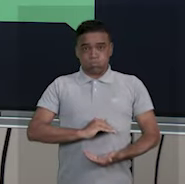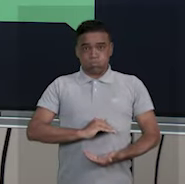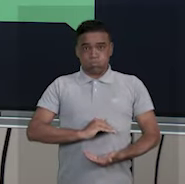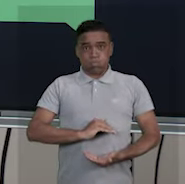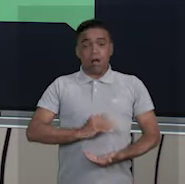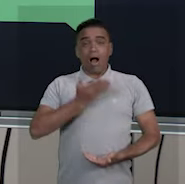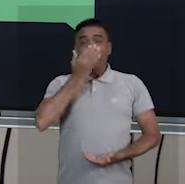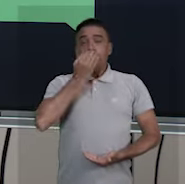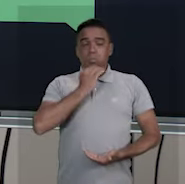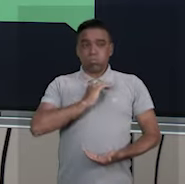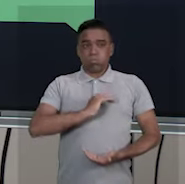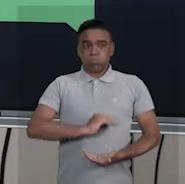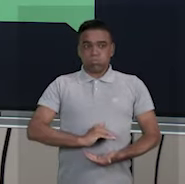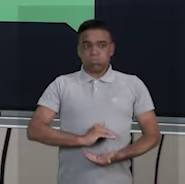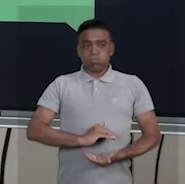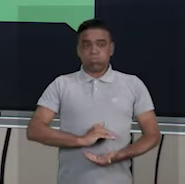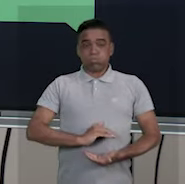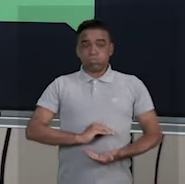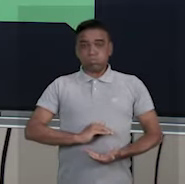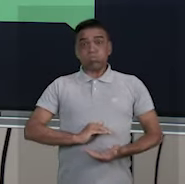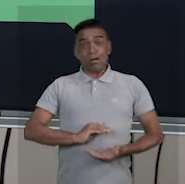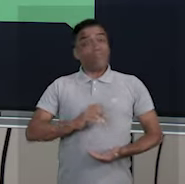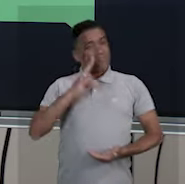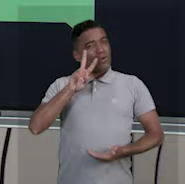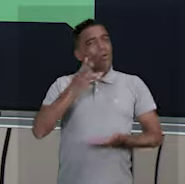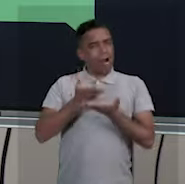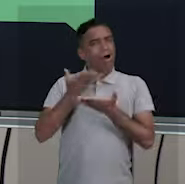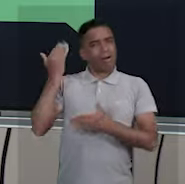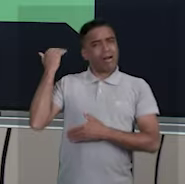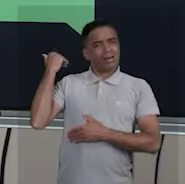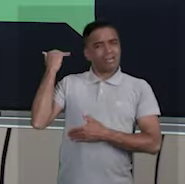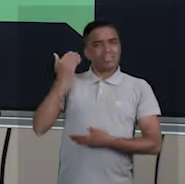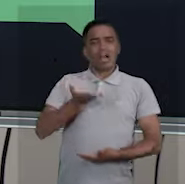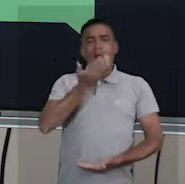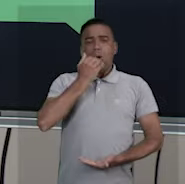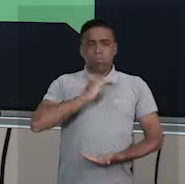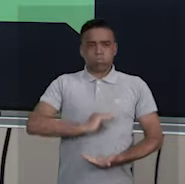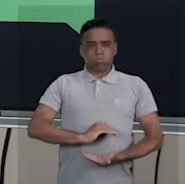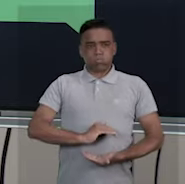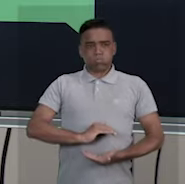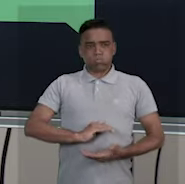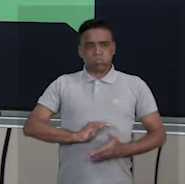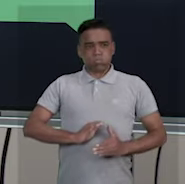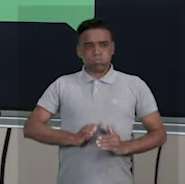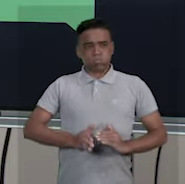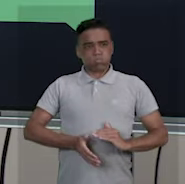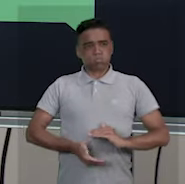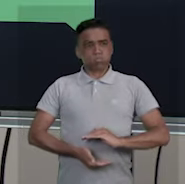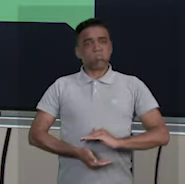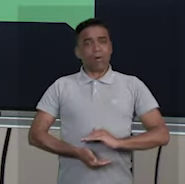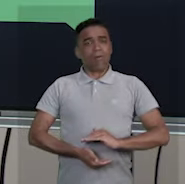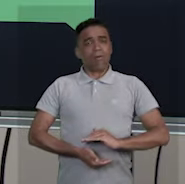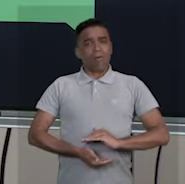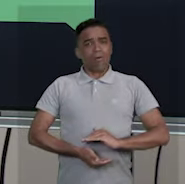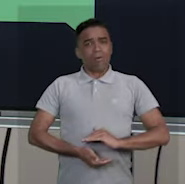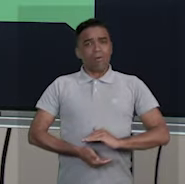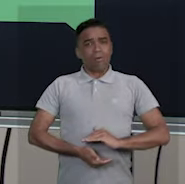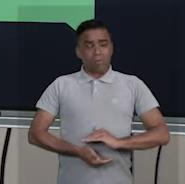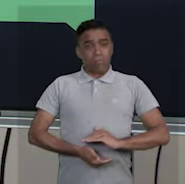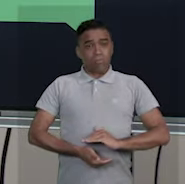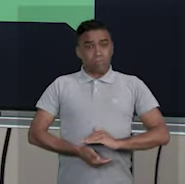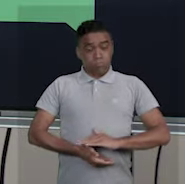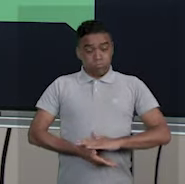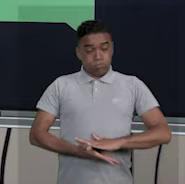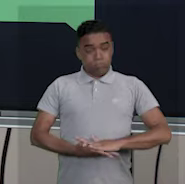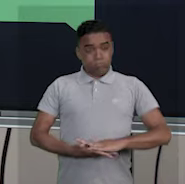sistema digestório, como nós vimos na aula do sistema digestório, vai chegar no intestino, esse material vai ser absorvido